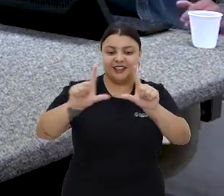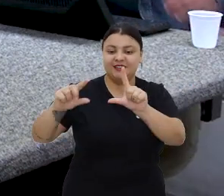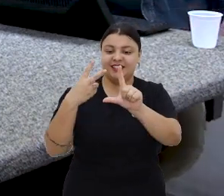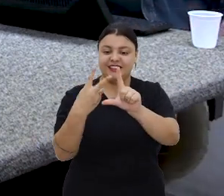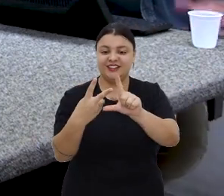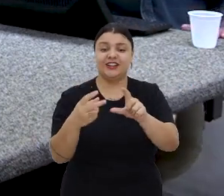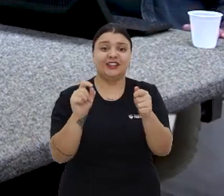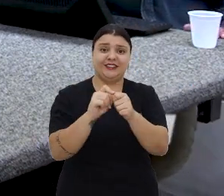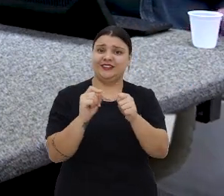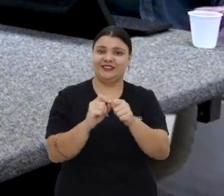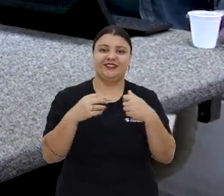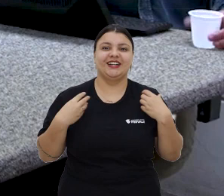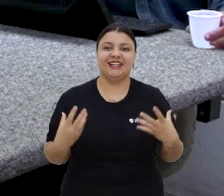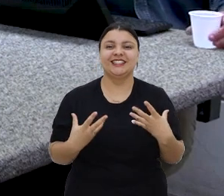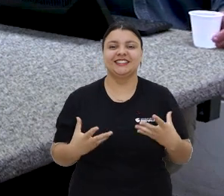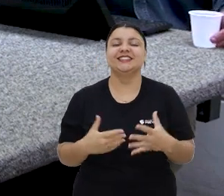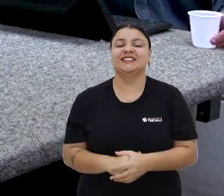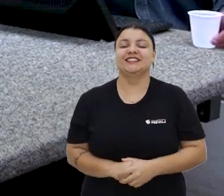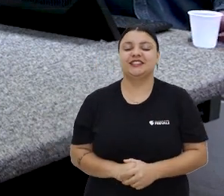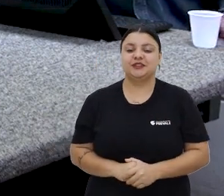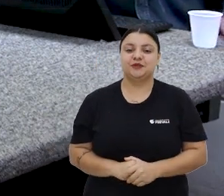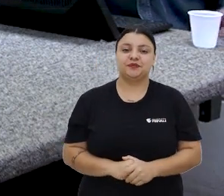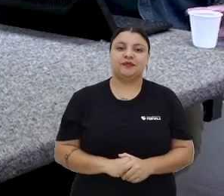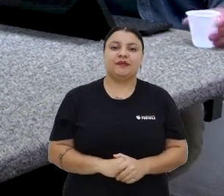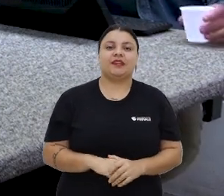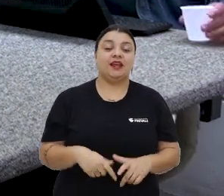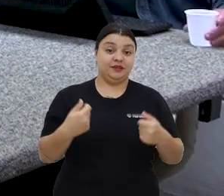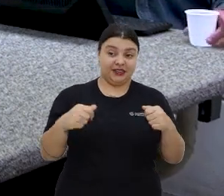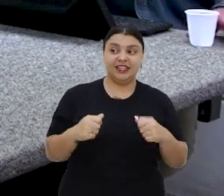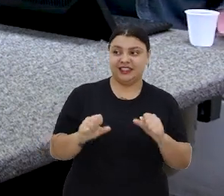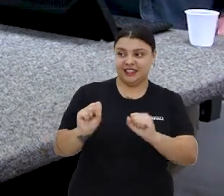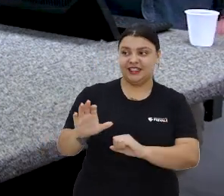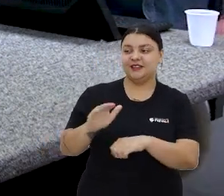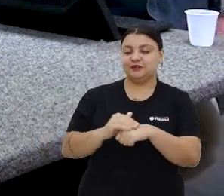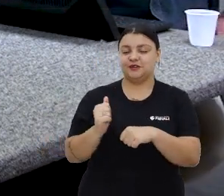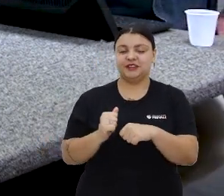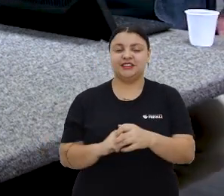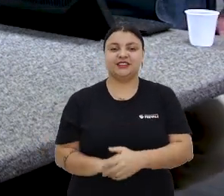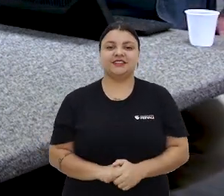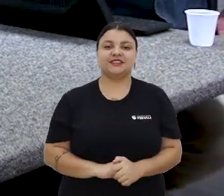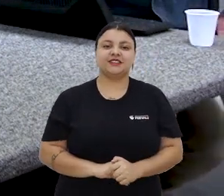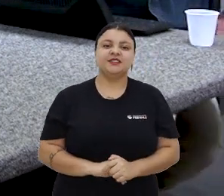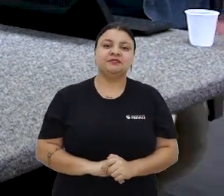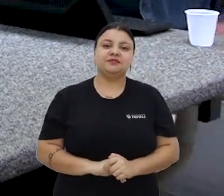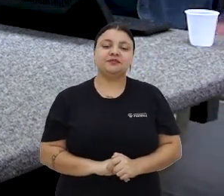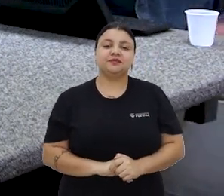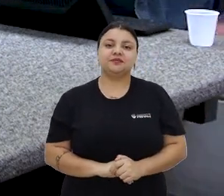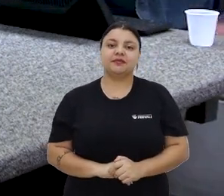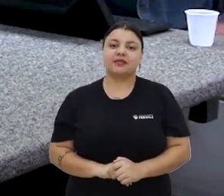o parte 2, parte 3. Ia até sacanear aqui, eu ia subir uma placa mais 8.